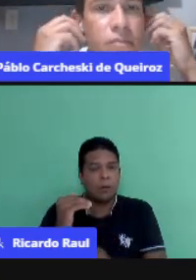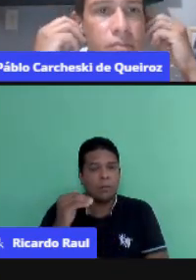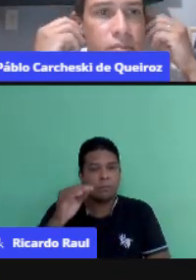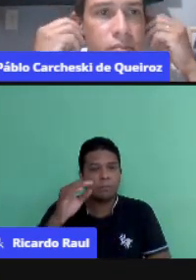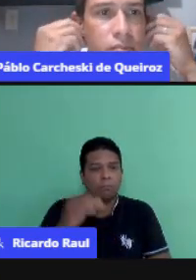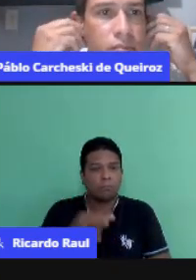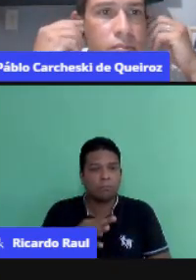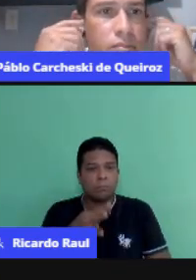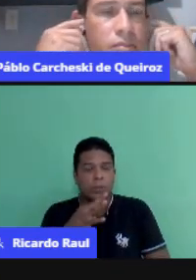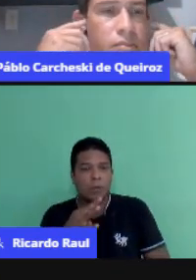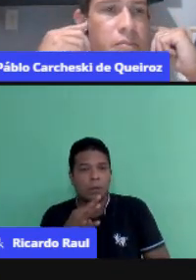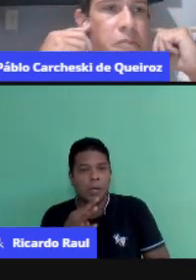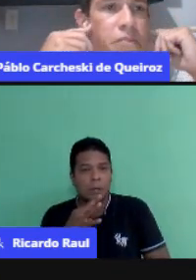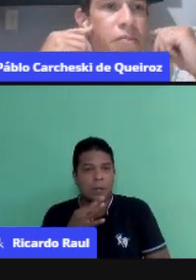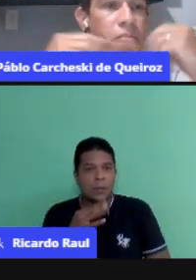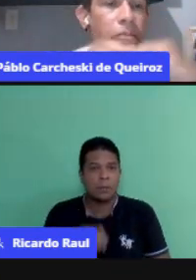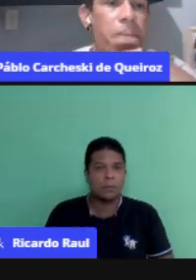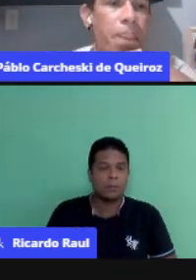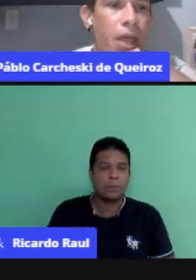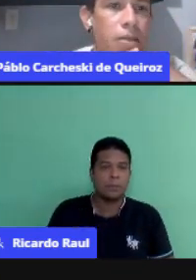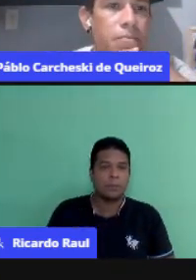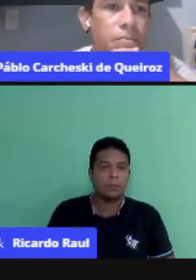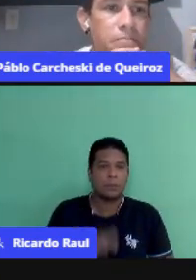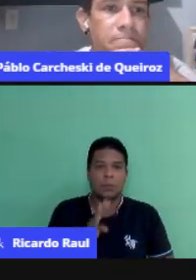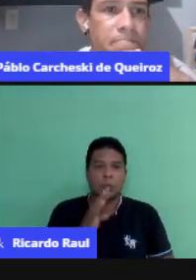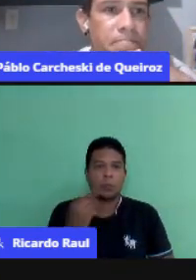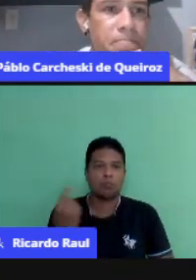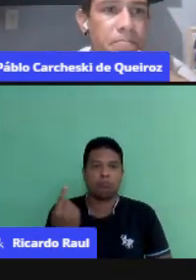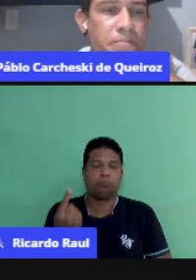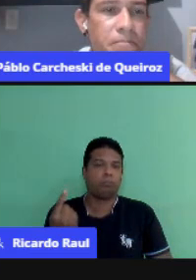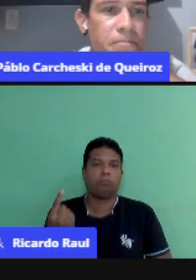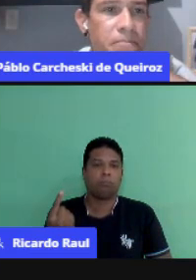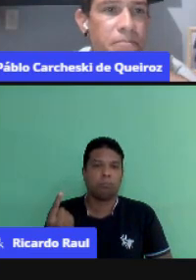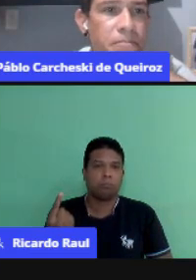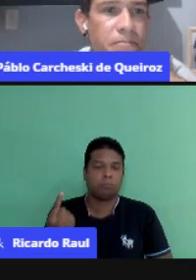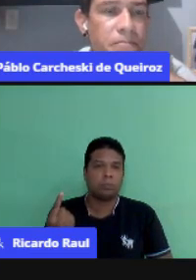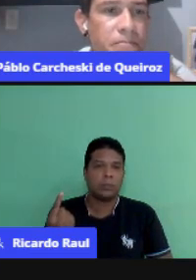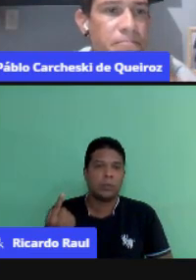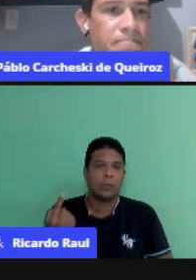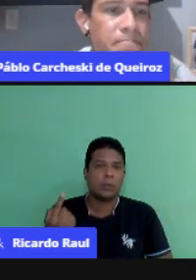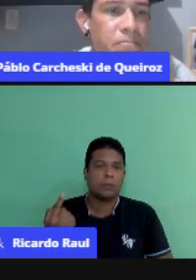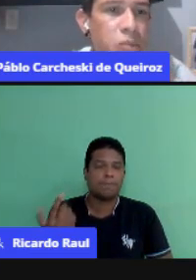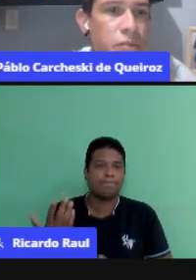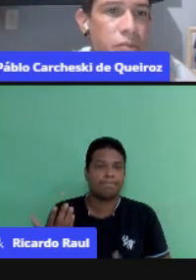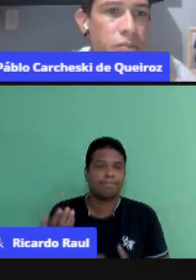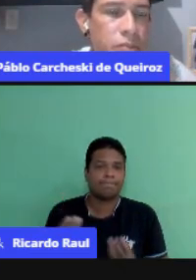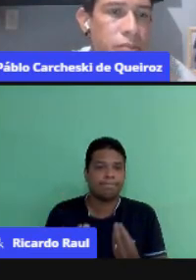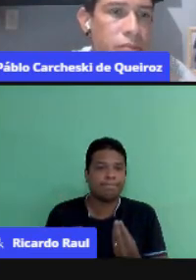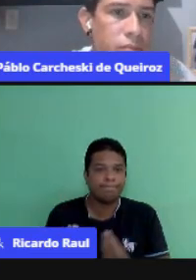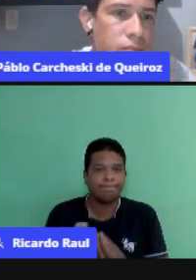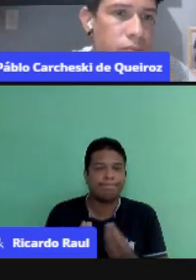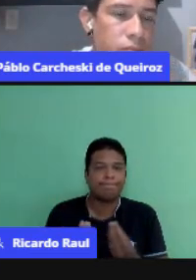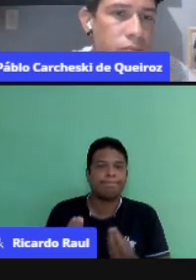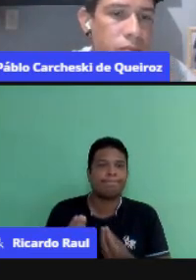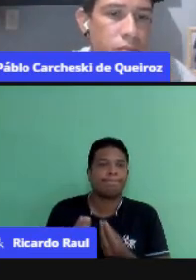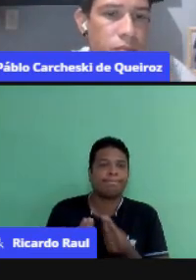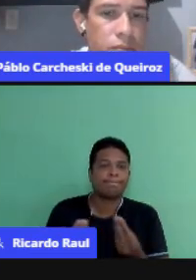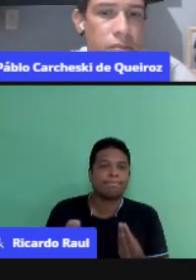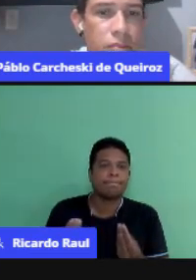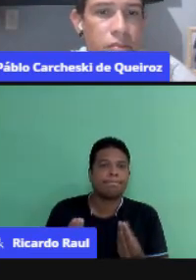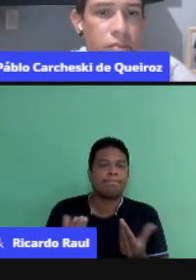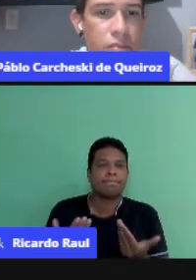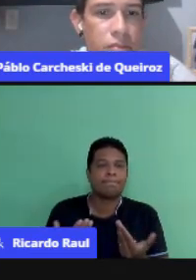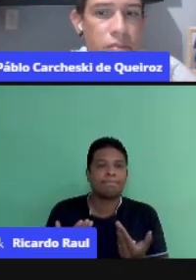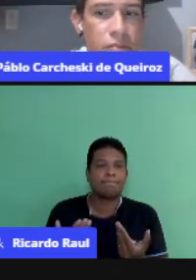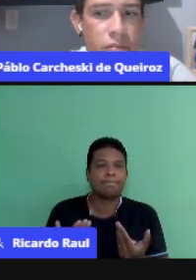já dizem, né, que o conhecimento ele não é algo circular, ele é algo, digamos,